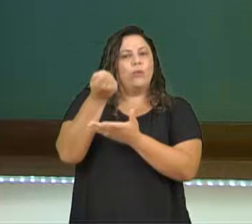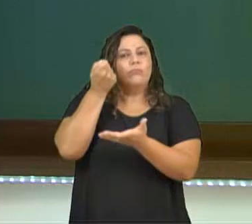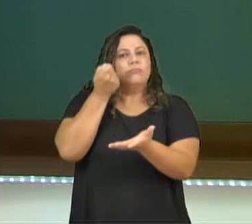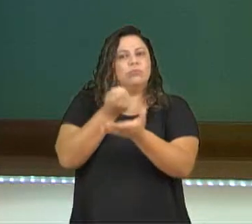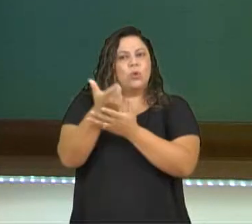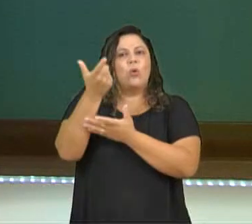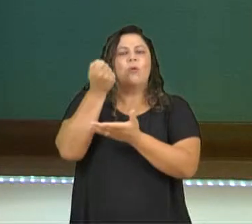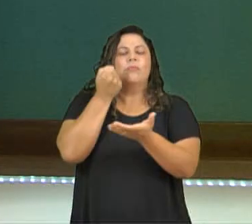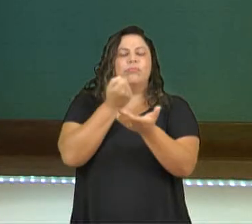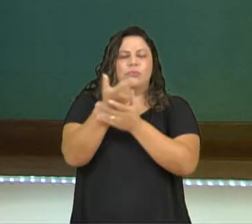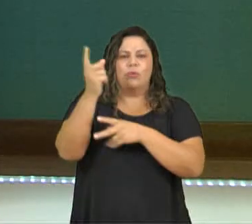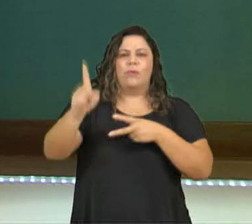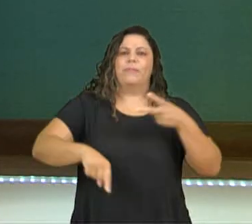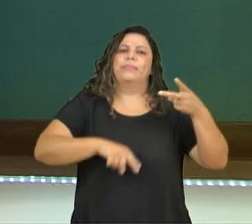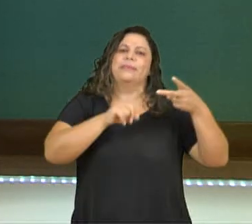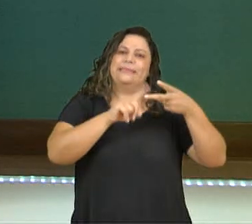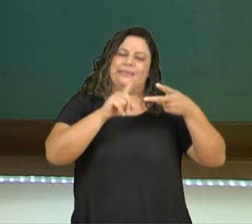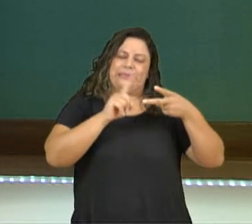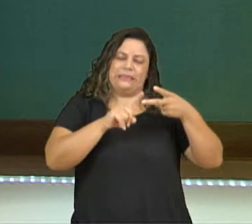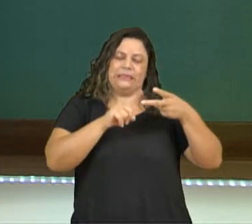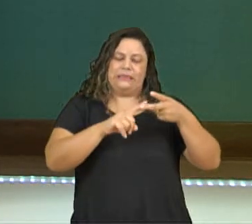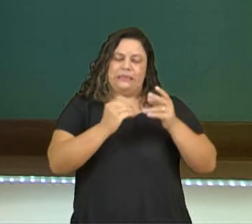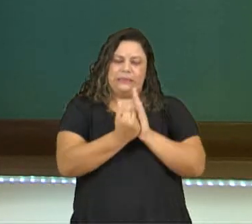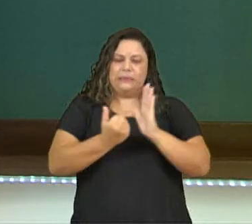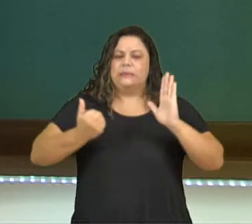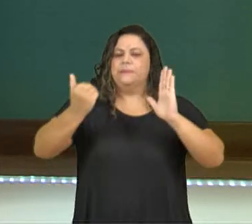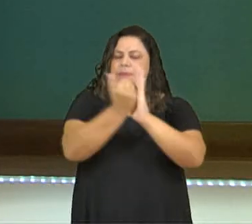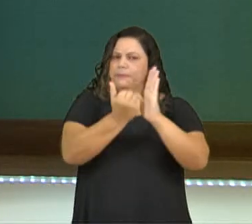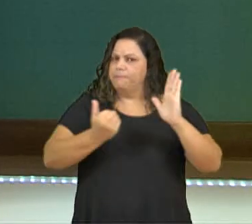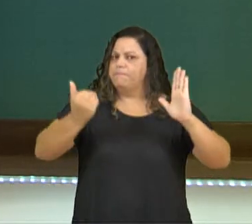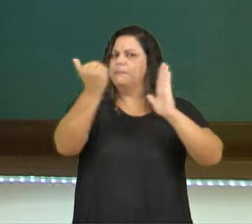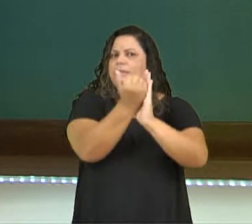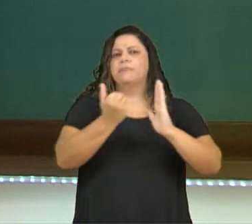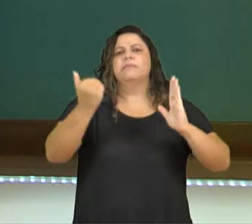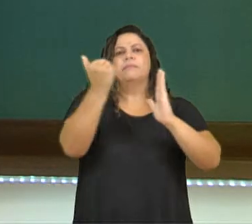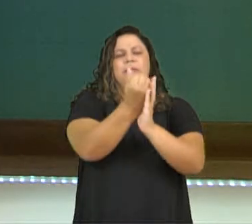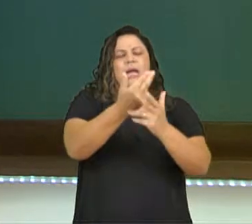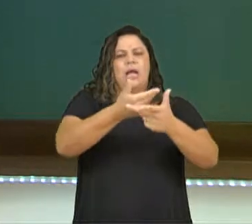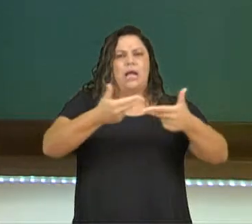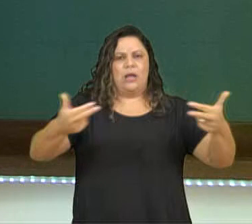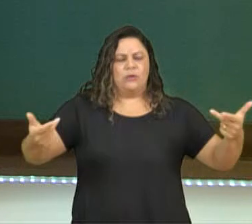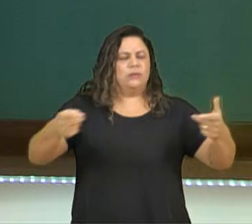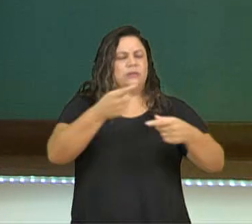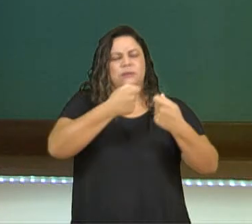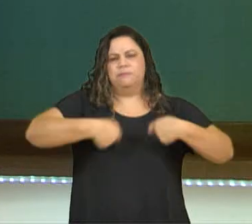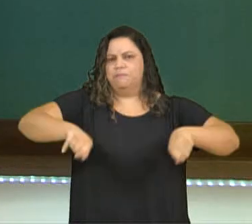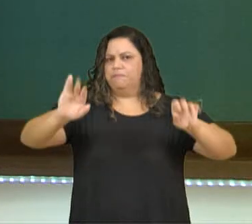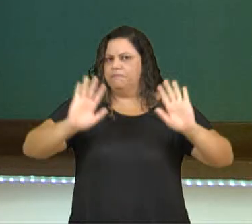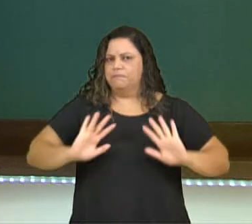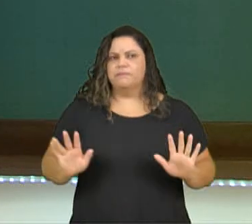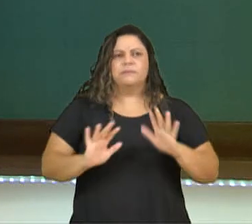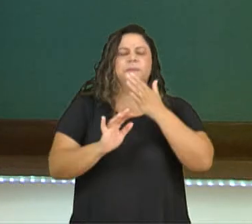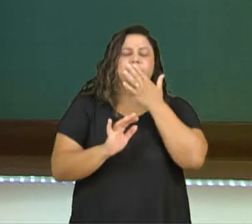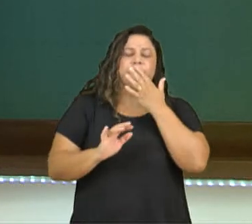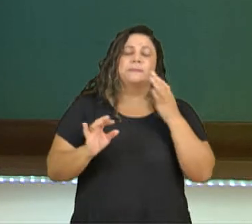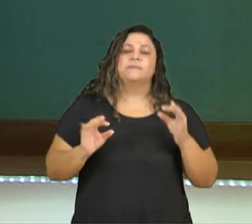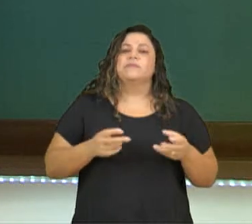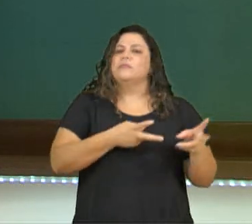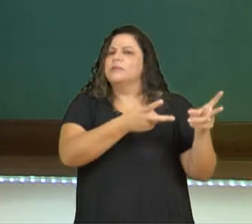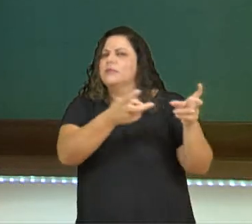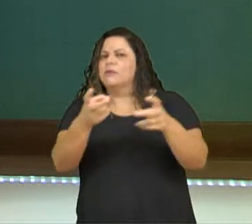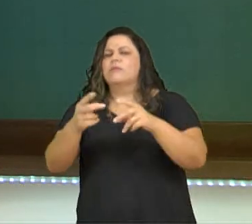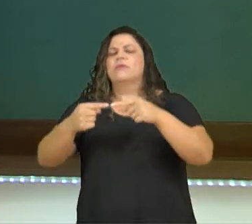comprar, o consumismo, o ato de comprar por impulso, muitas vezes coisas que não precisamos. E aí a gente vai ver que